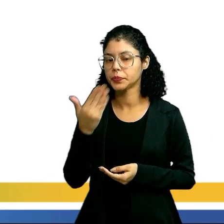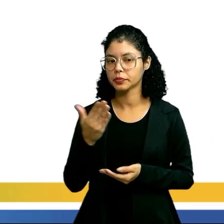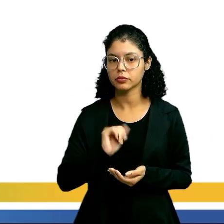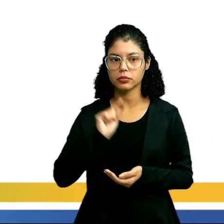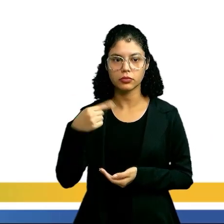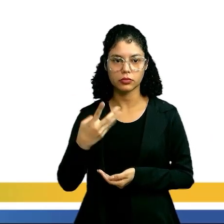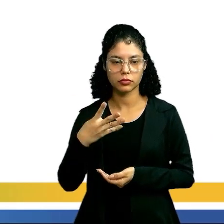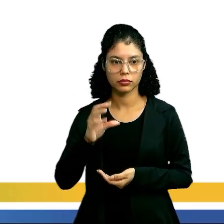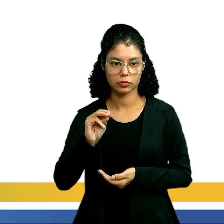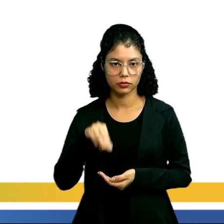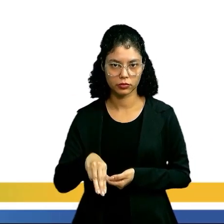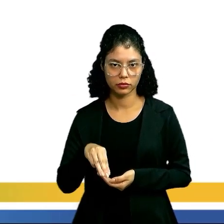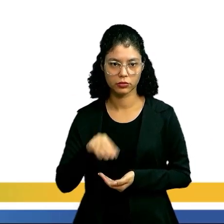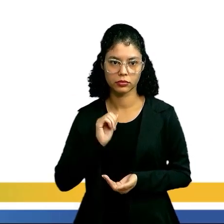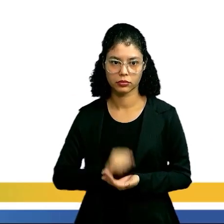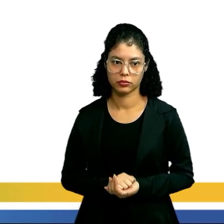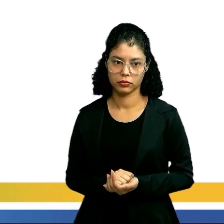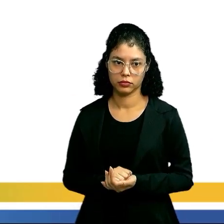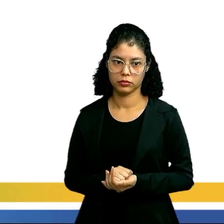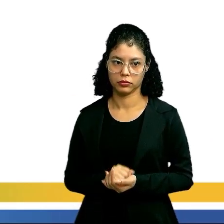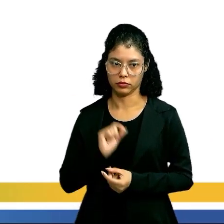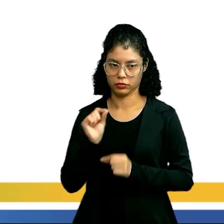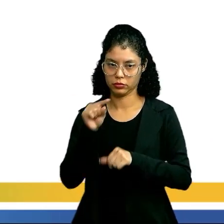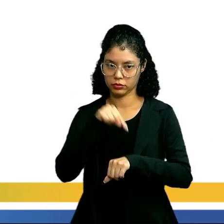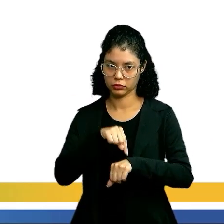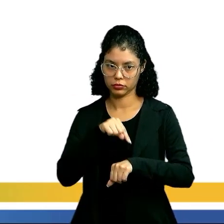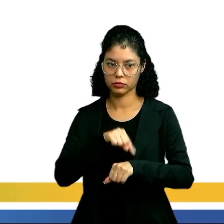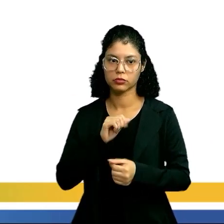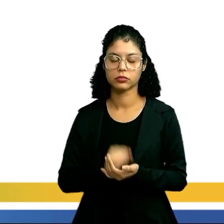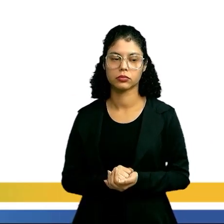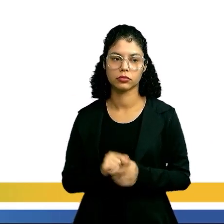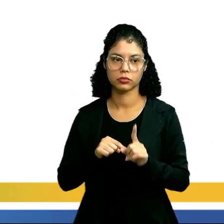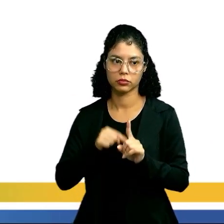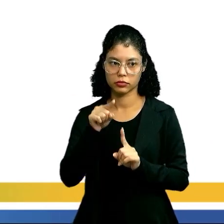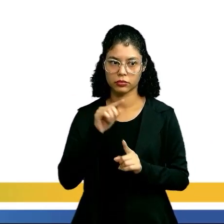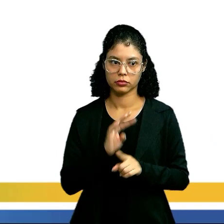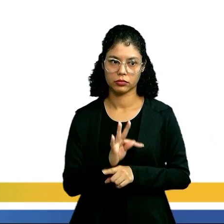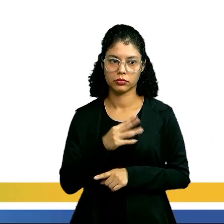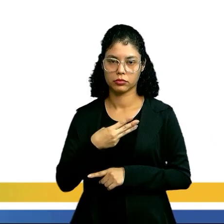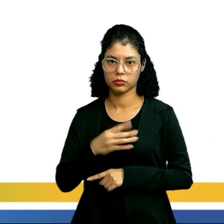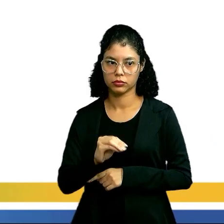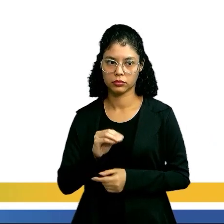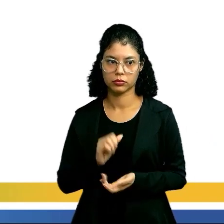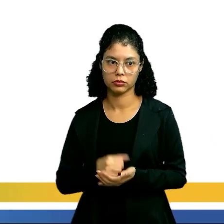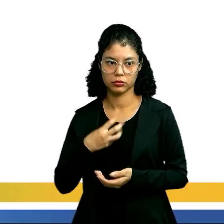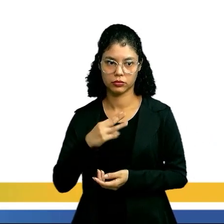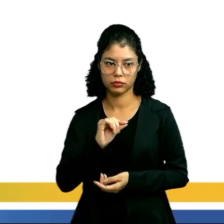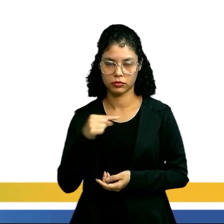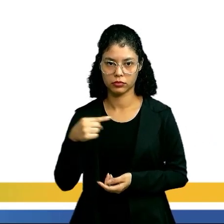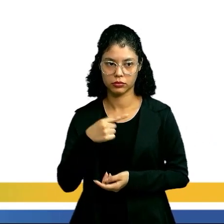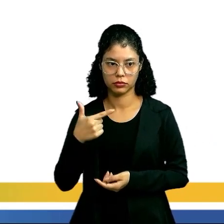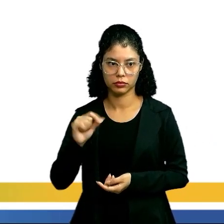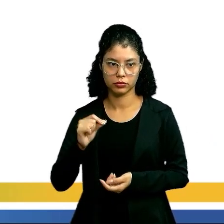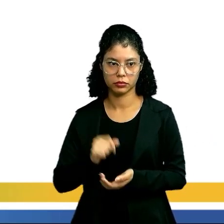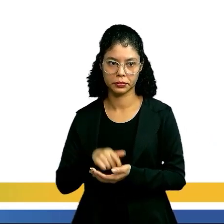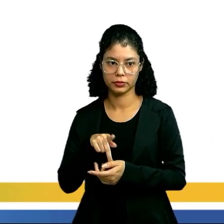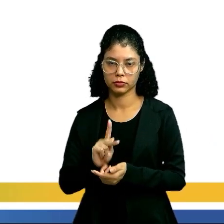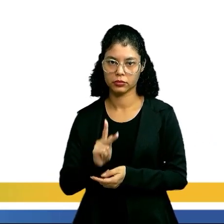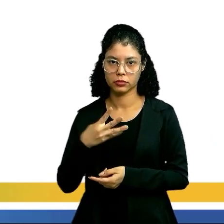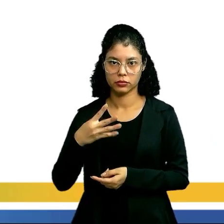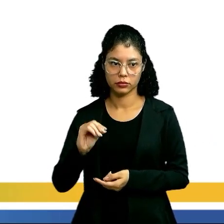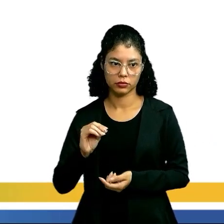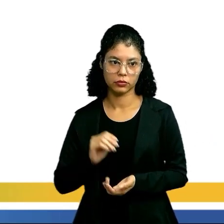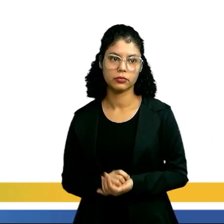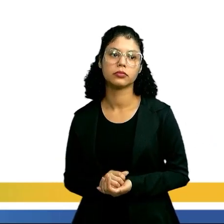pedindo. Após 40 minutos, é o tempo que está pedindo a temperatura. Então, T de 40 é 30 menos 20 vezes E elevado a